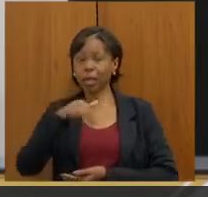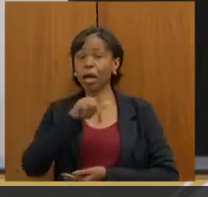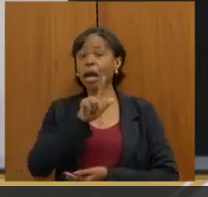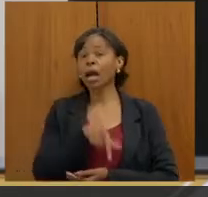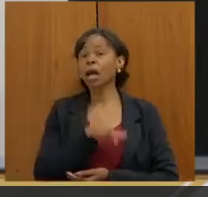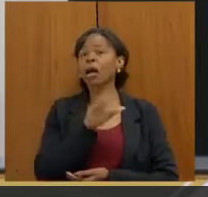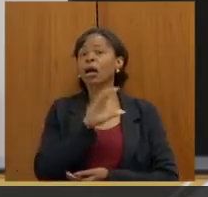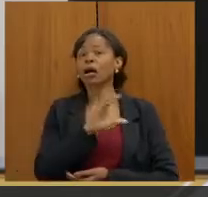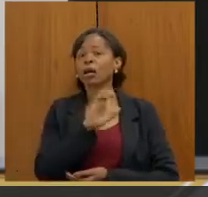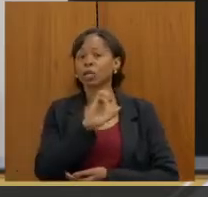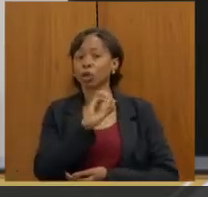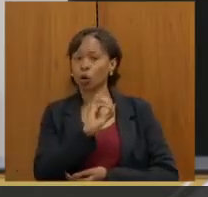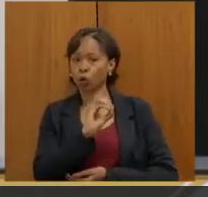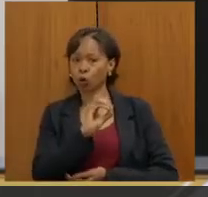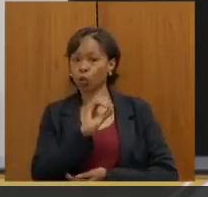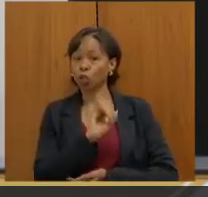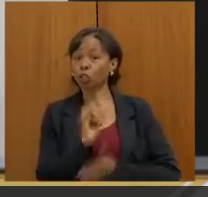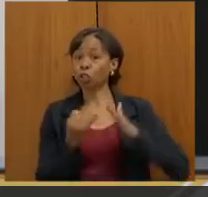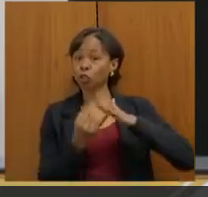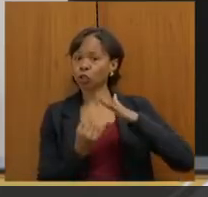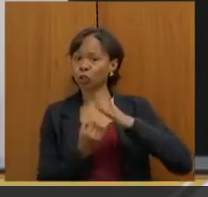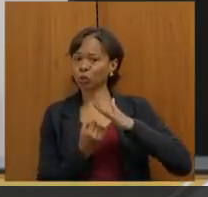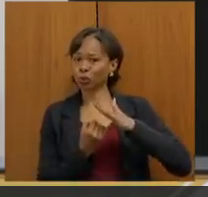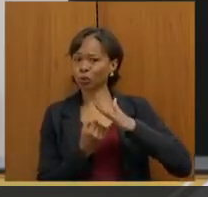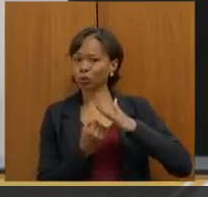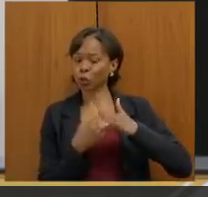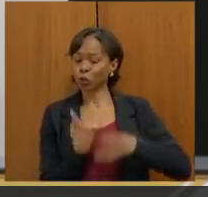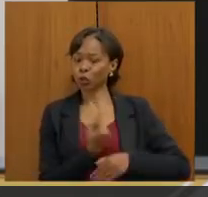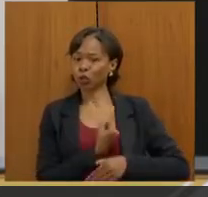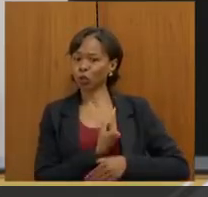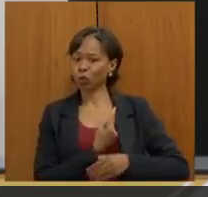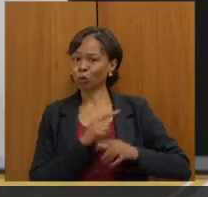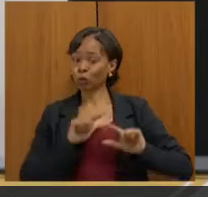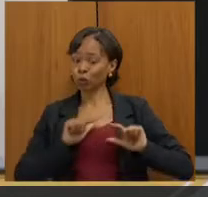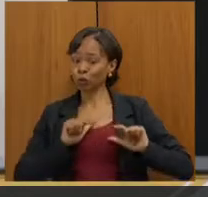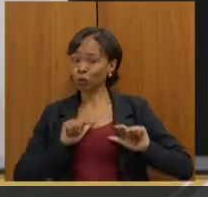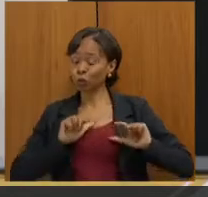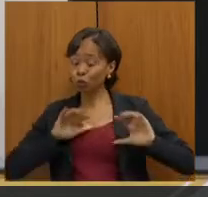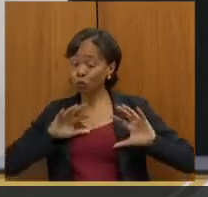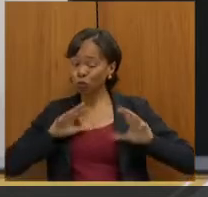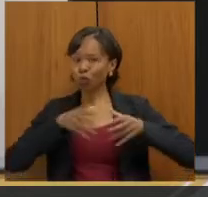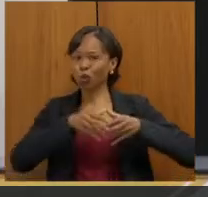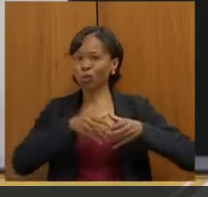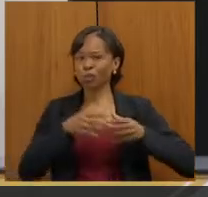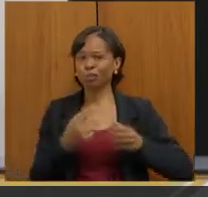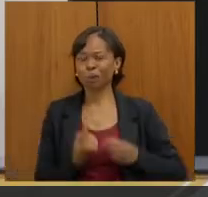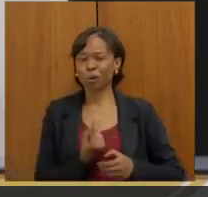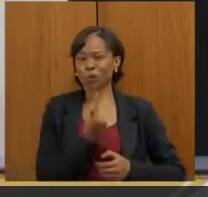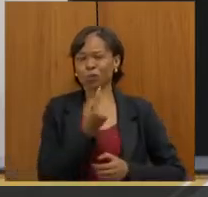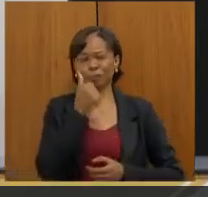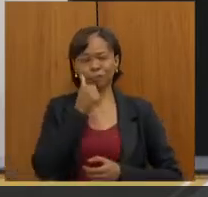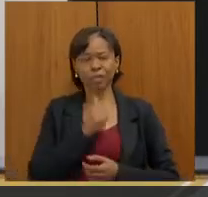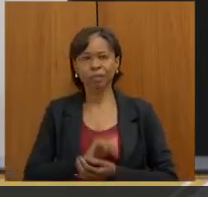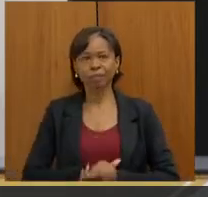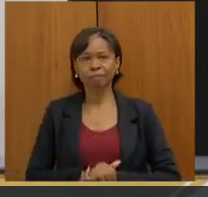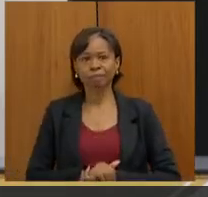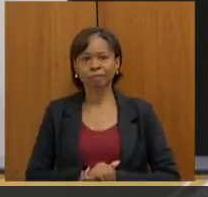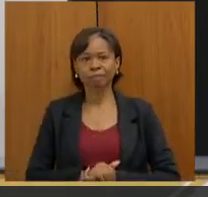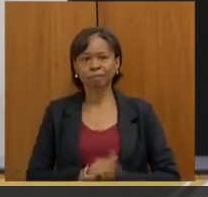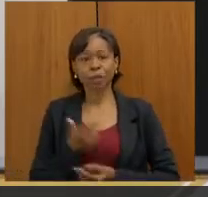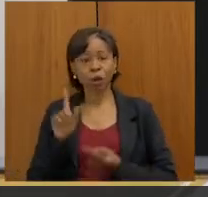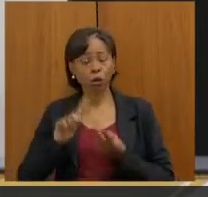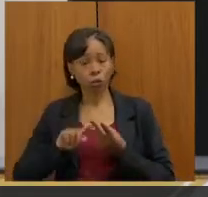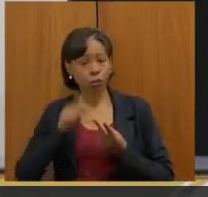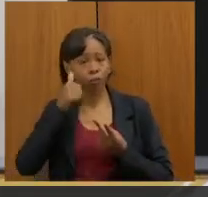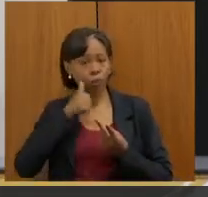Instituto somos todos por uma também da doutora Helen Perrela coordenadora da rede de enfrentamento à